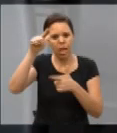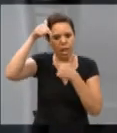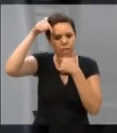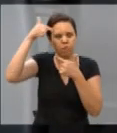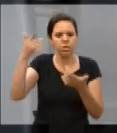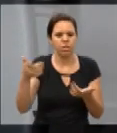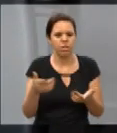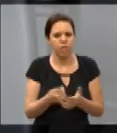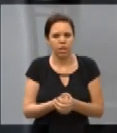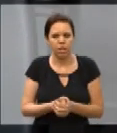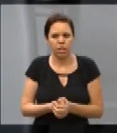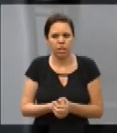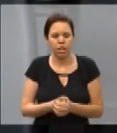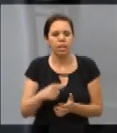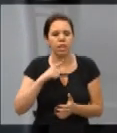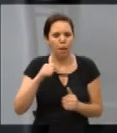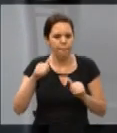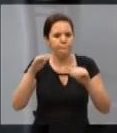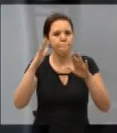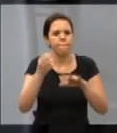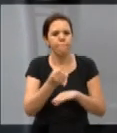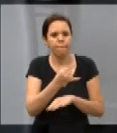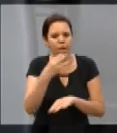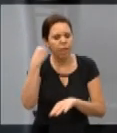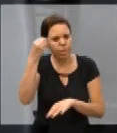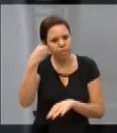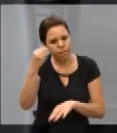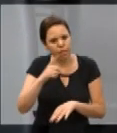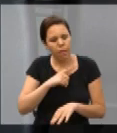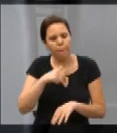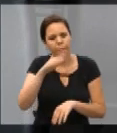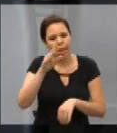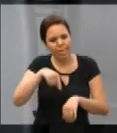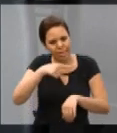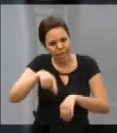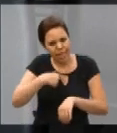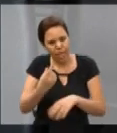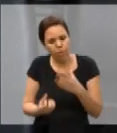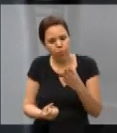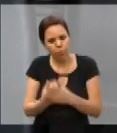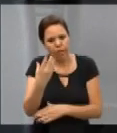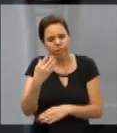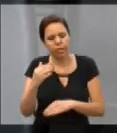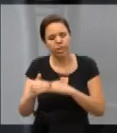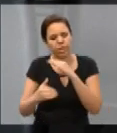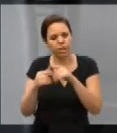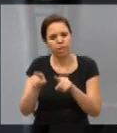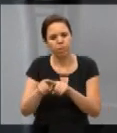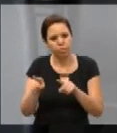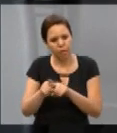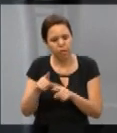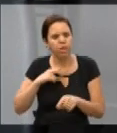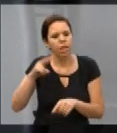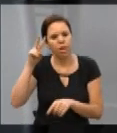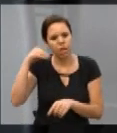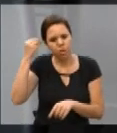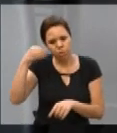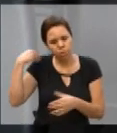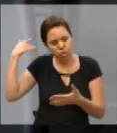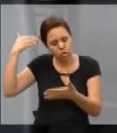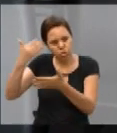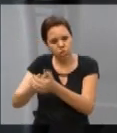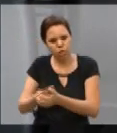personagem, eu acho que assim, ele tem mais camadas, e eu tive até mais tempo para criar essas camadas, né? Então ele tem uma história,